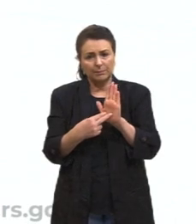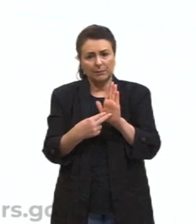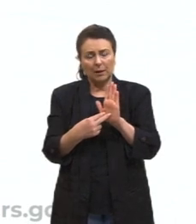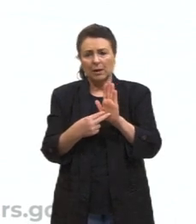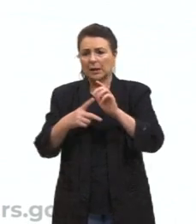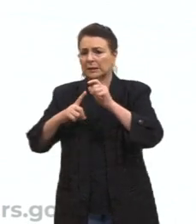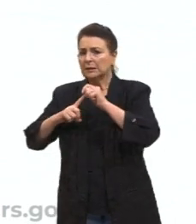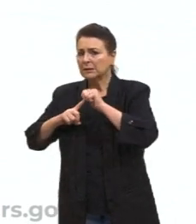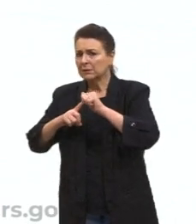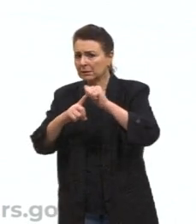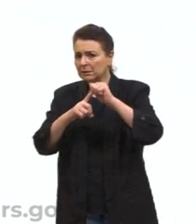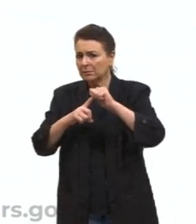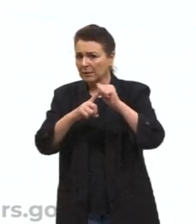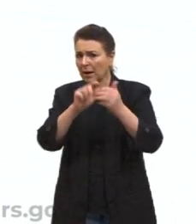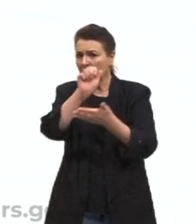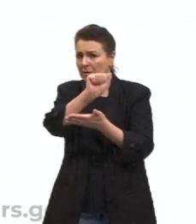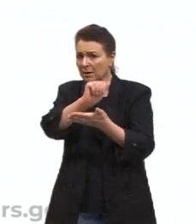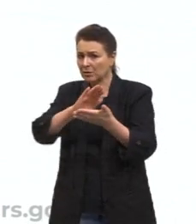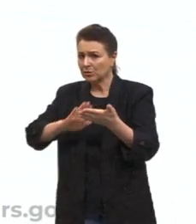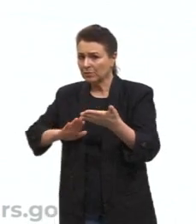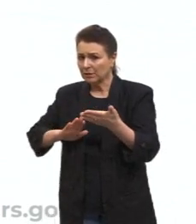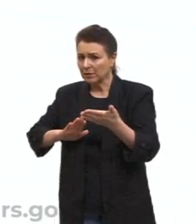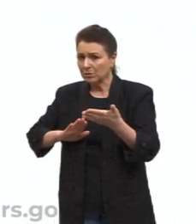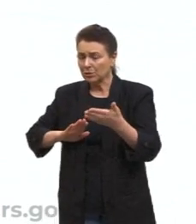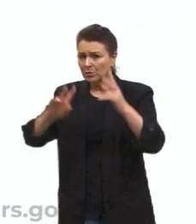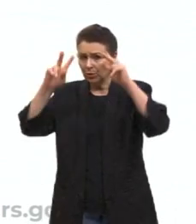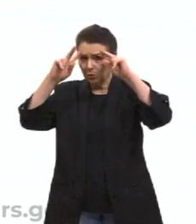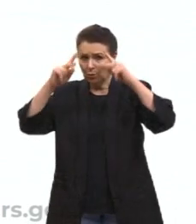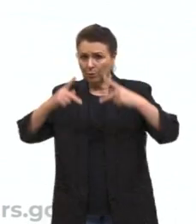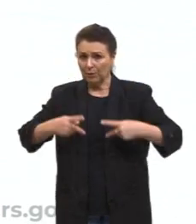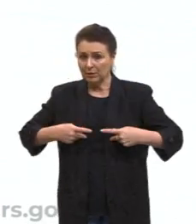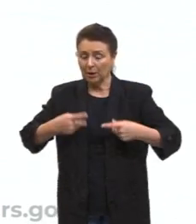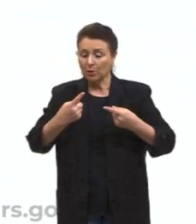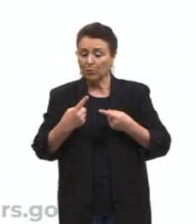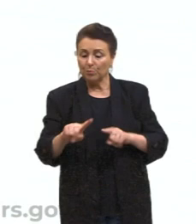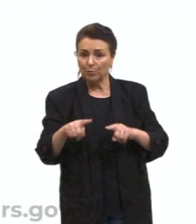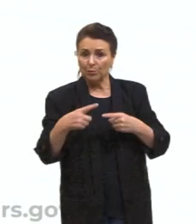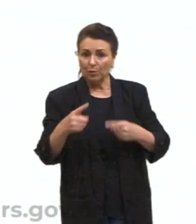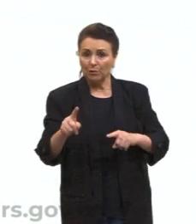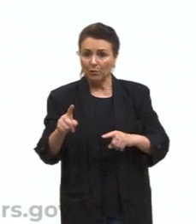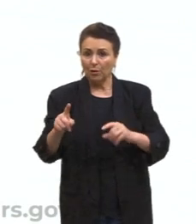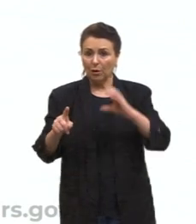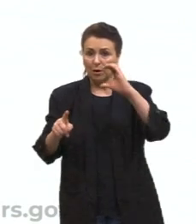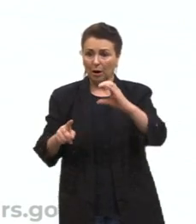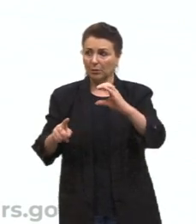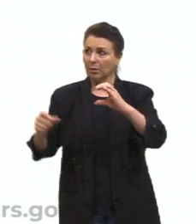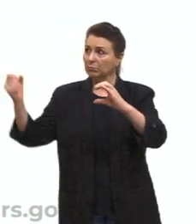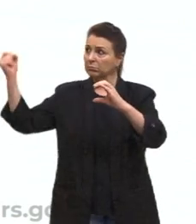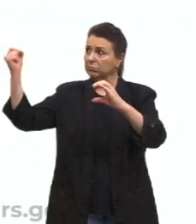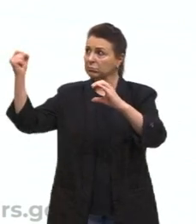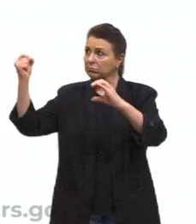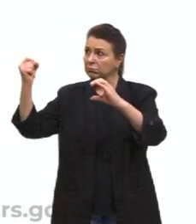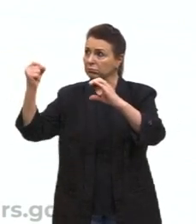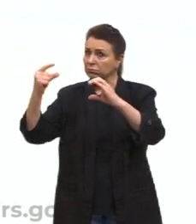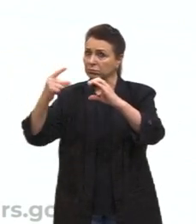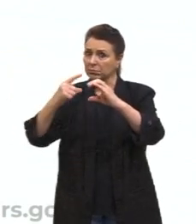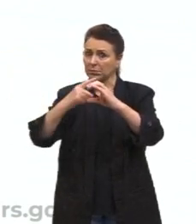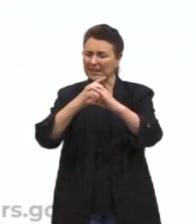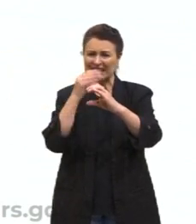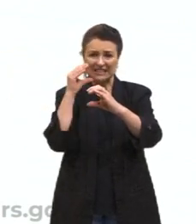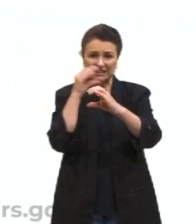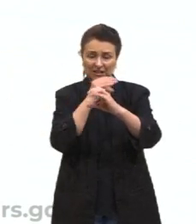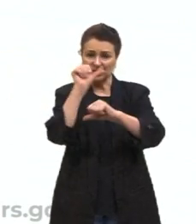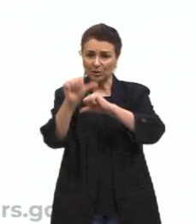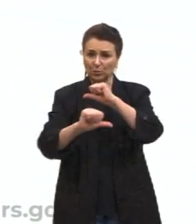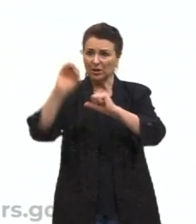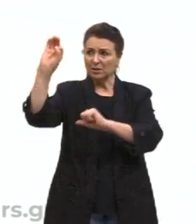as principais atividades humanas que causam aquecimento global e consequentemente as mudanças climáticas temos